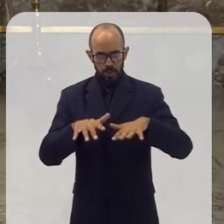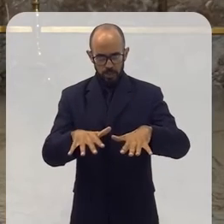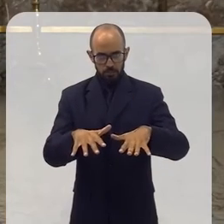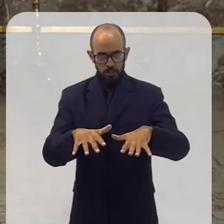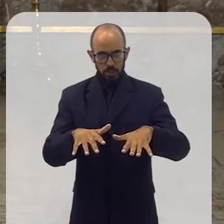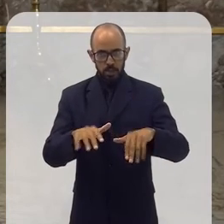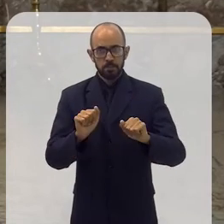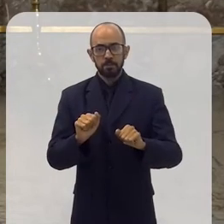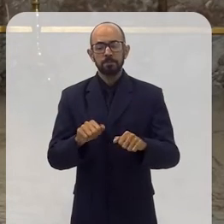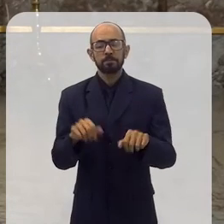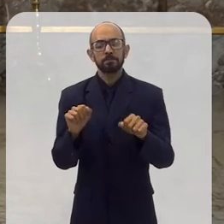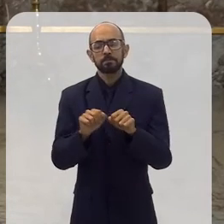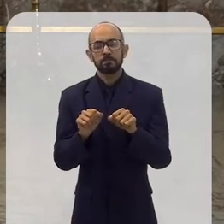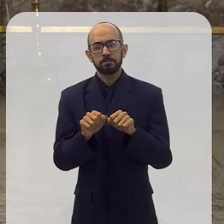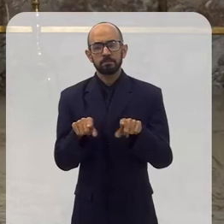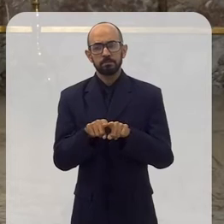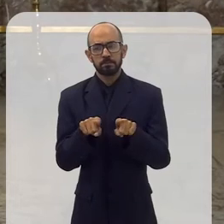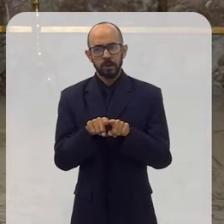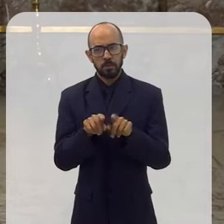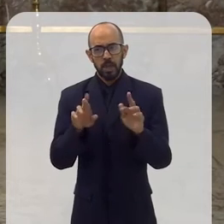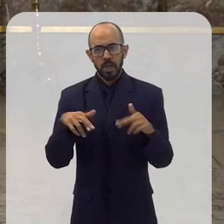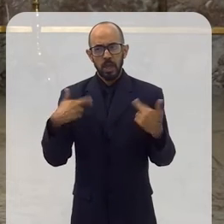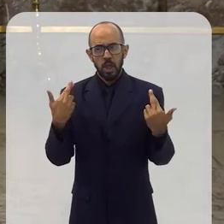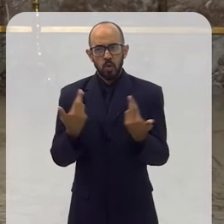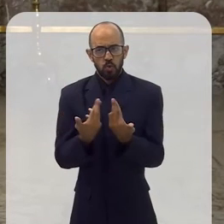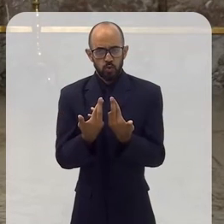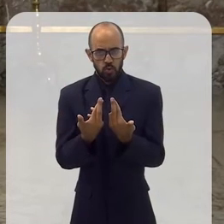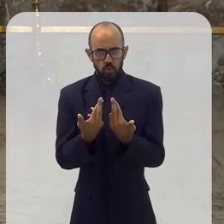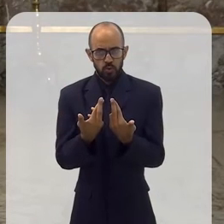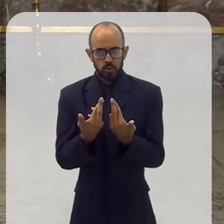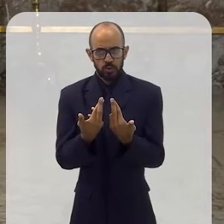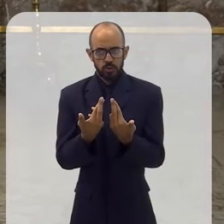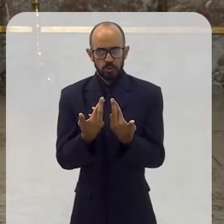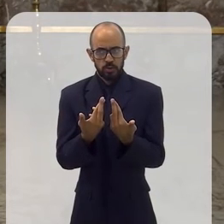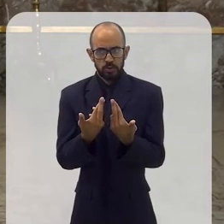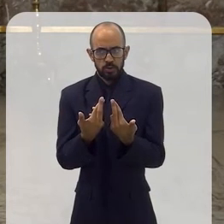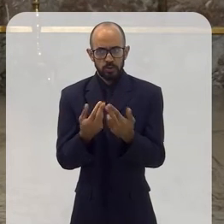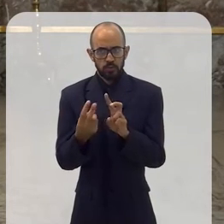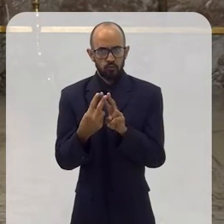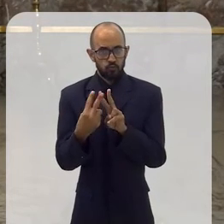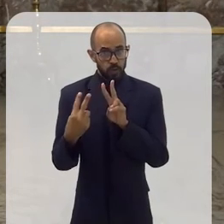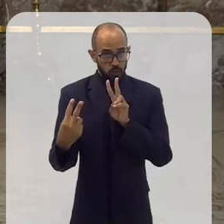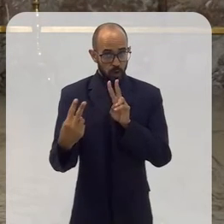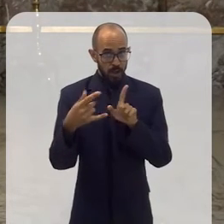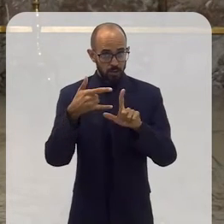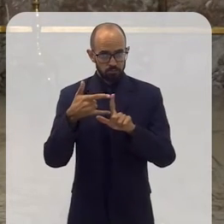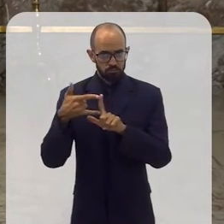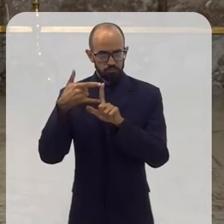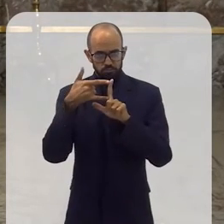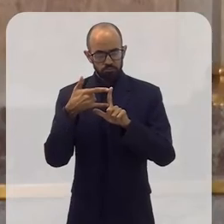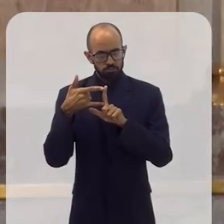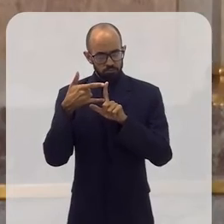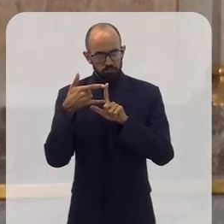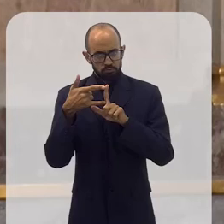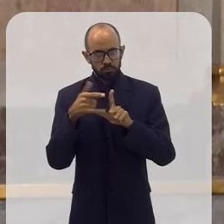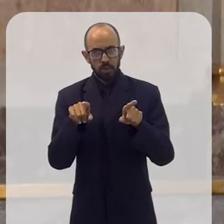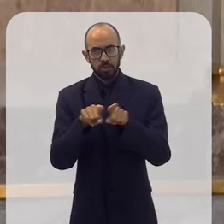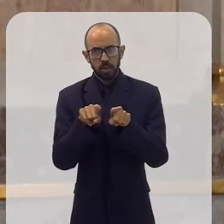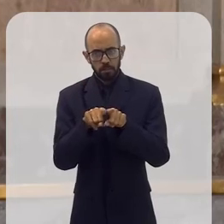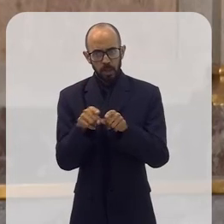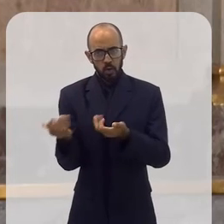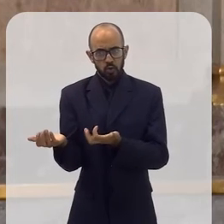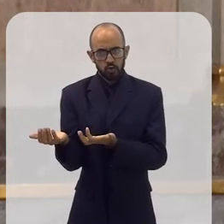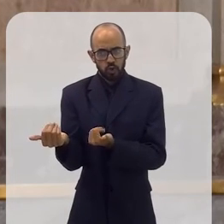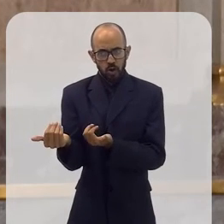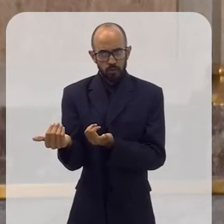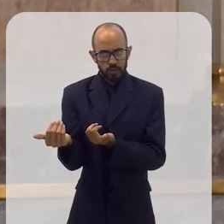pandemia. Perfeito. Fizemos várias reuniões no Zoom virtuais. Com as crianças virtuais e